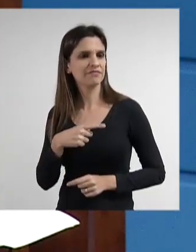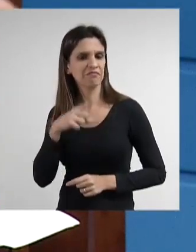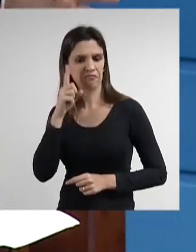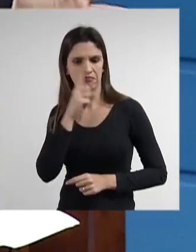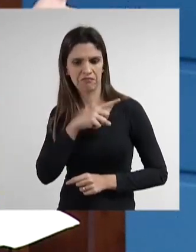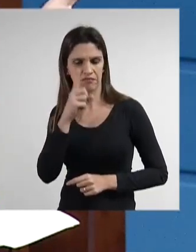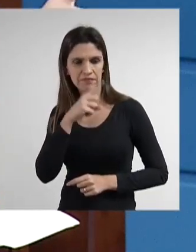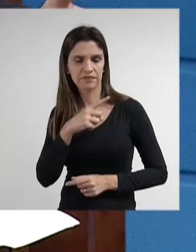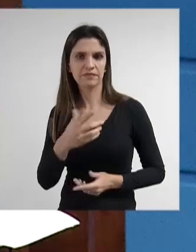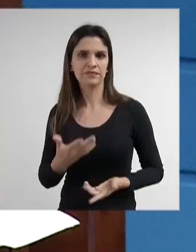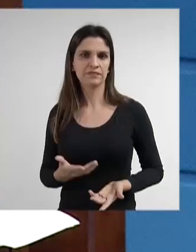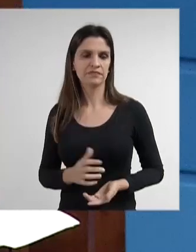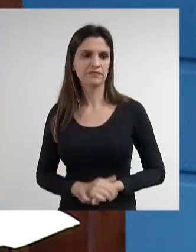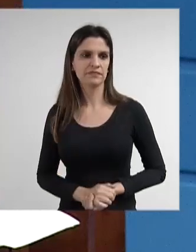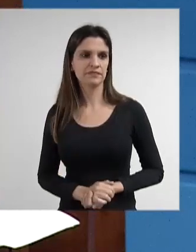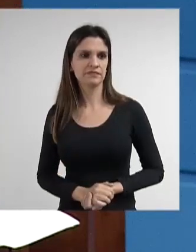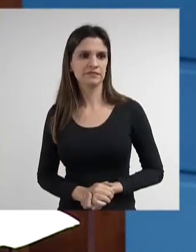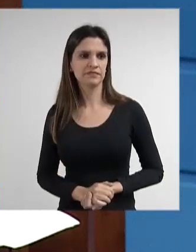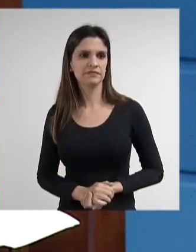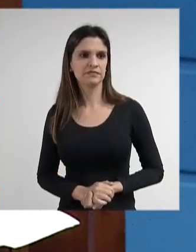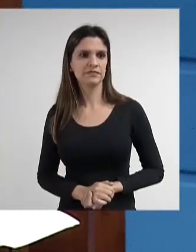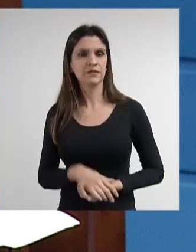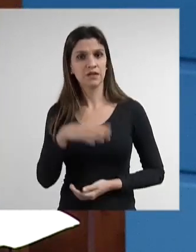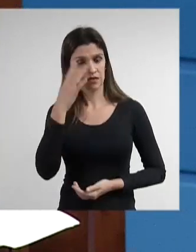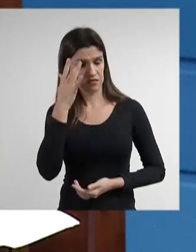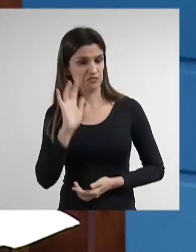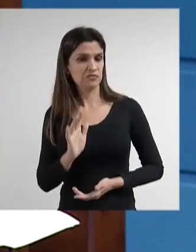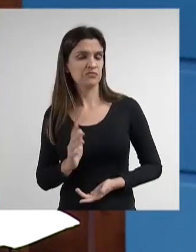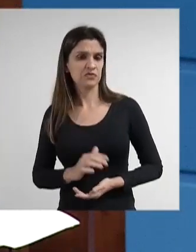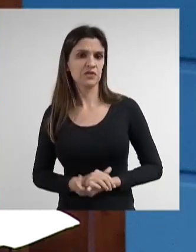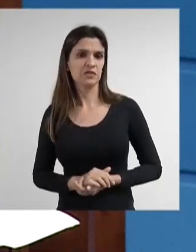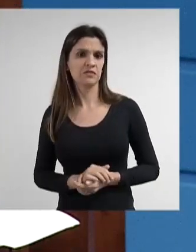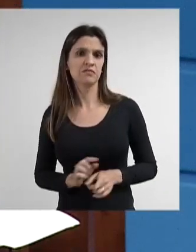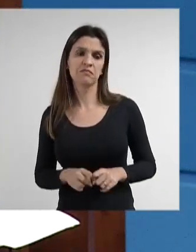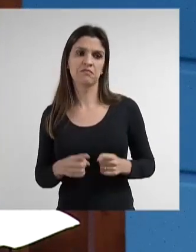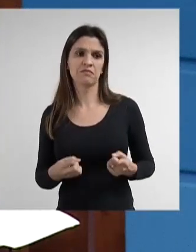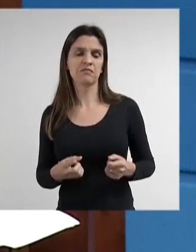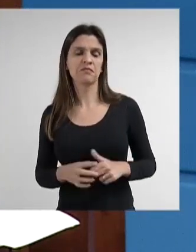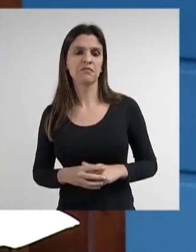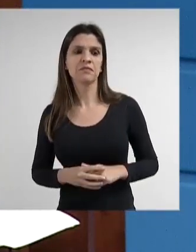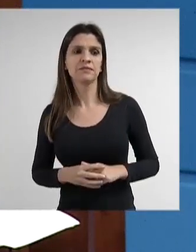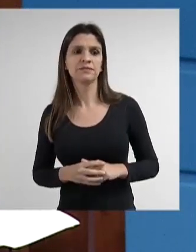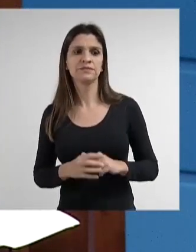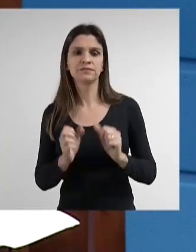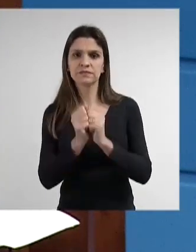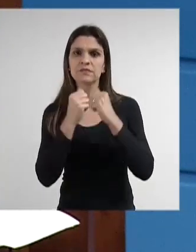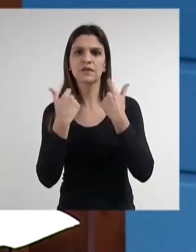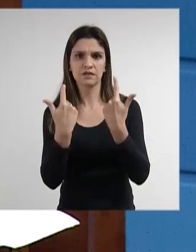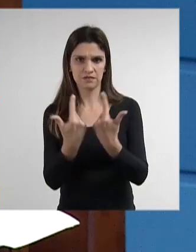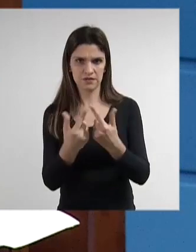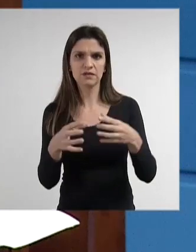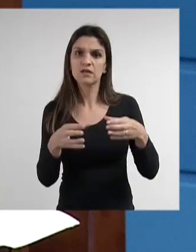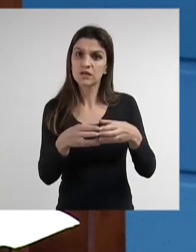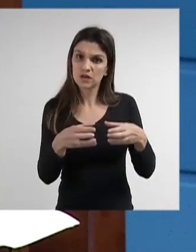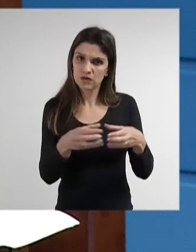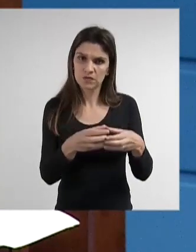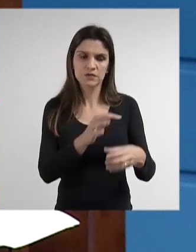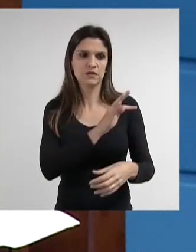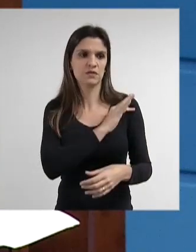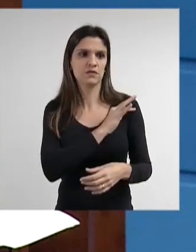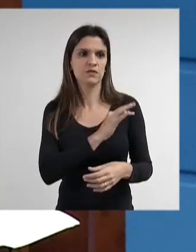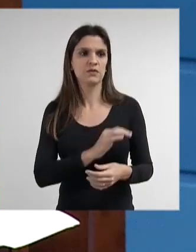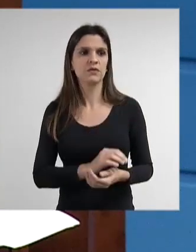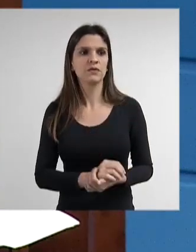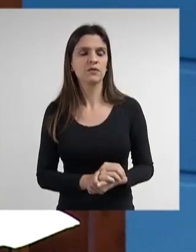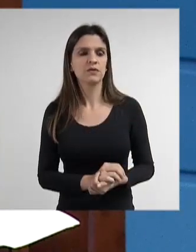Eu não sei se a Assembleia Legislativa, seria o caso da Comissão Permanente de